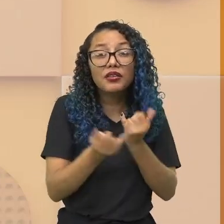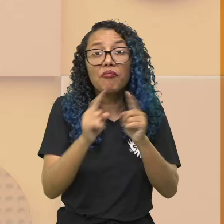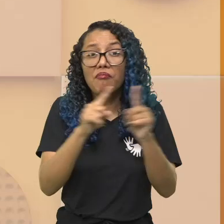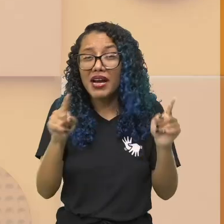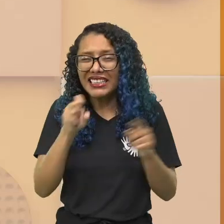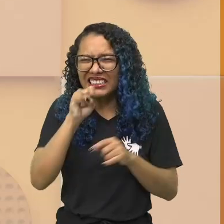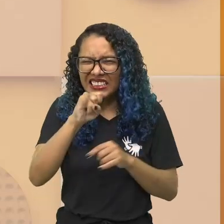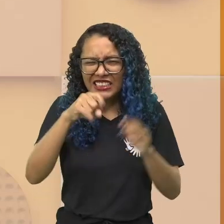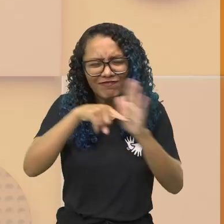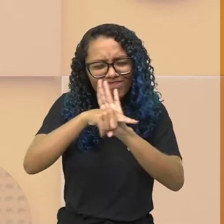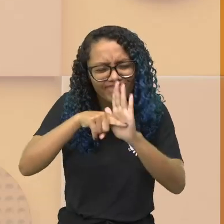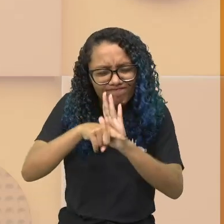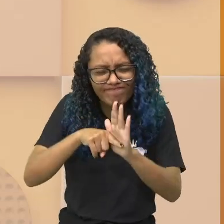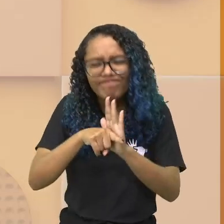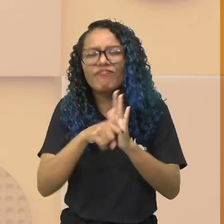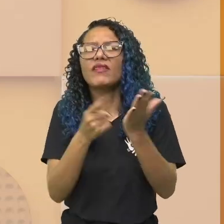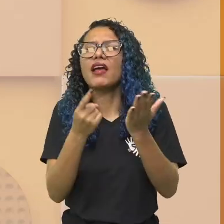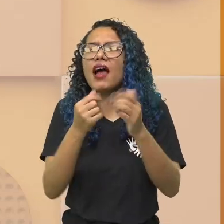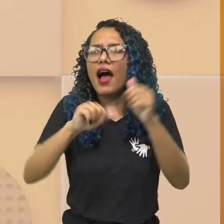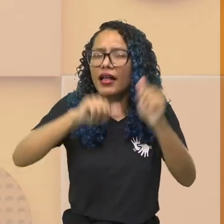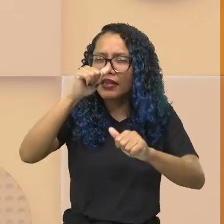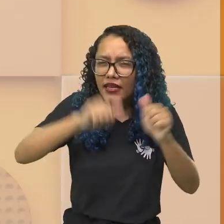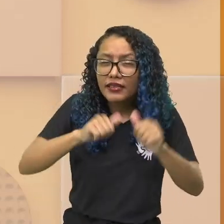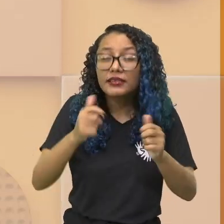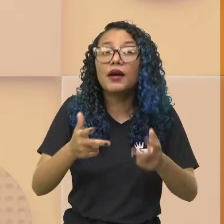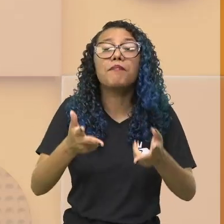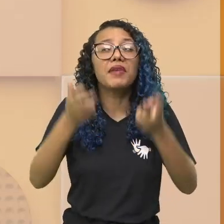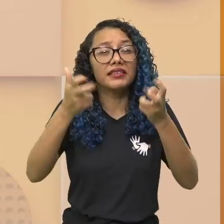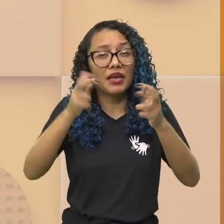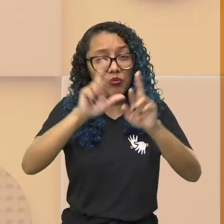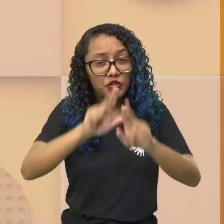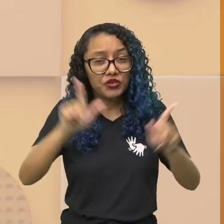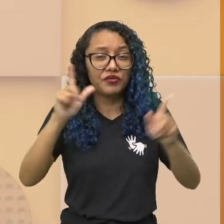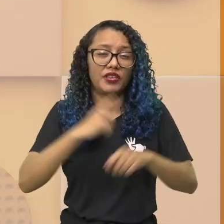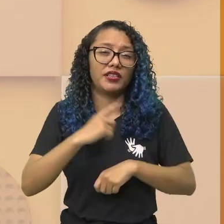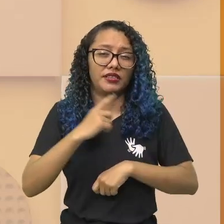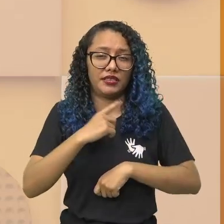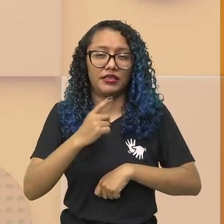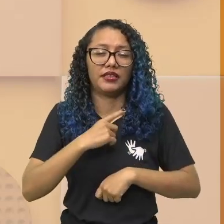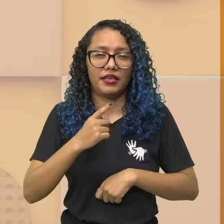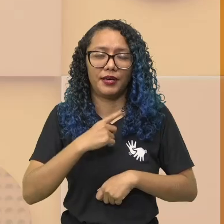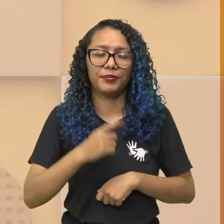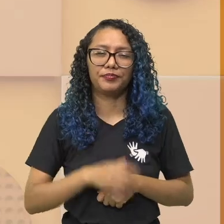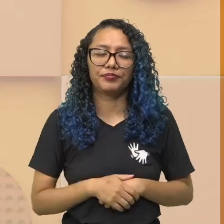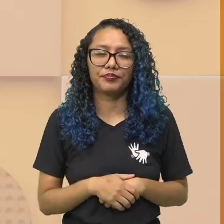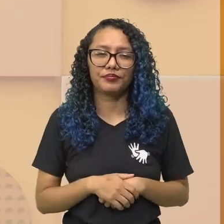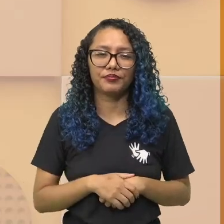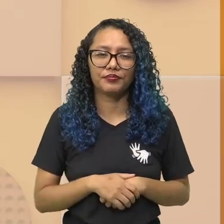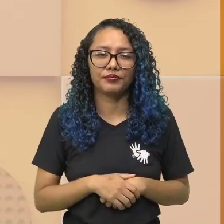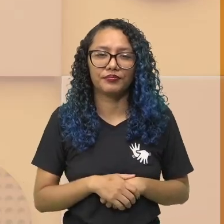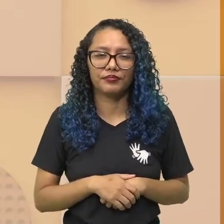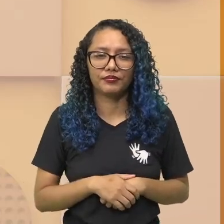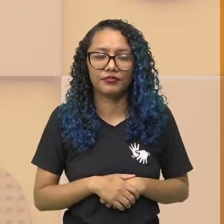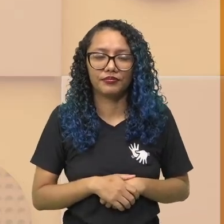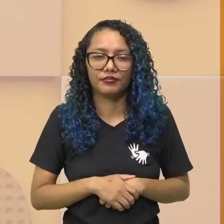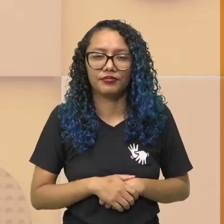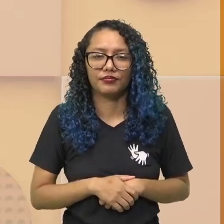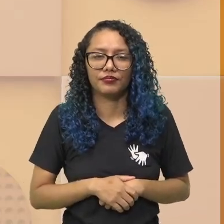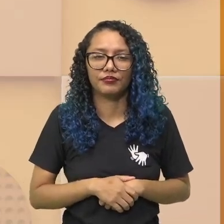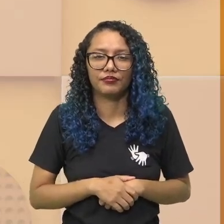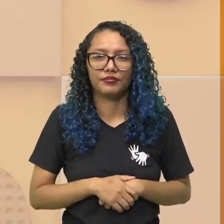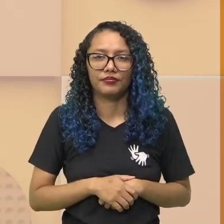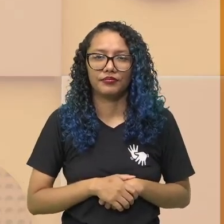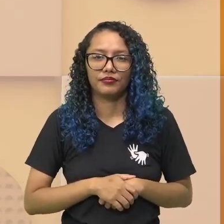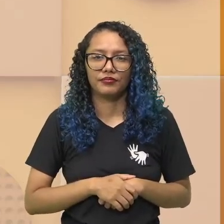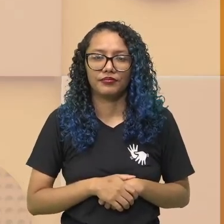identificar essas pequenas diferenças, né, que existem na floresta amazônica. Com relação